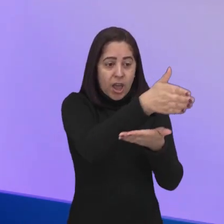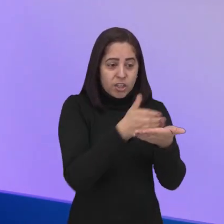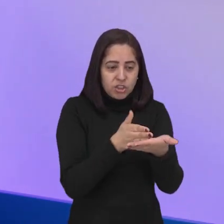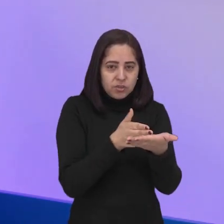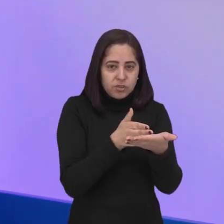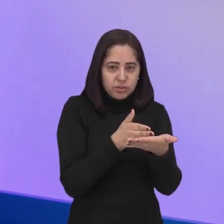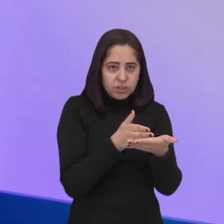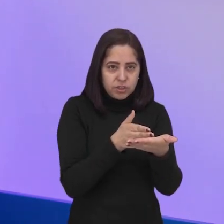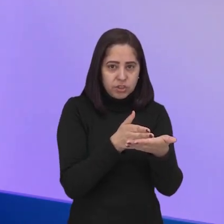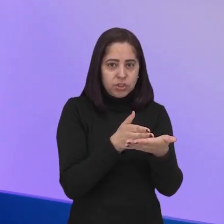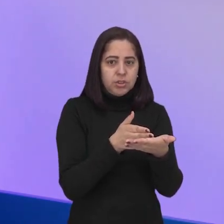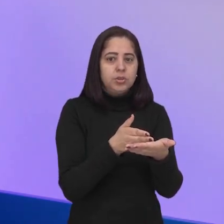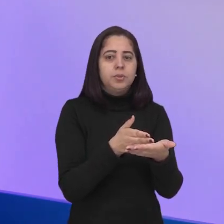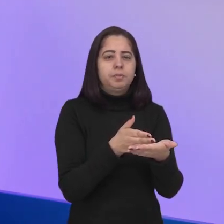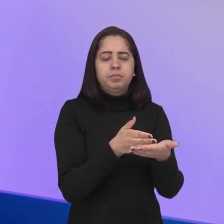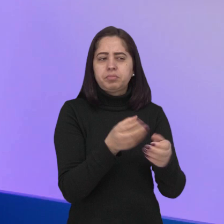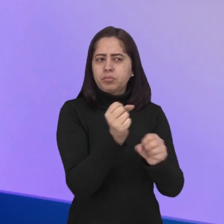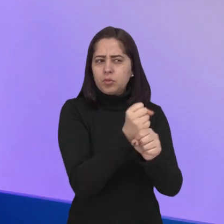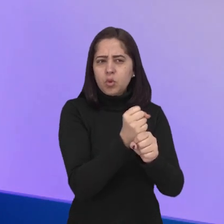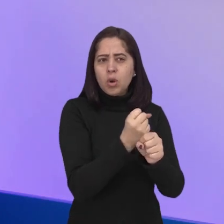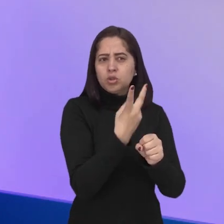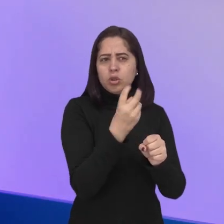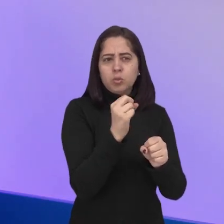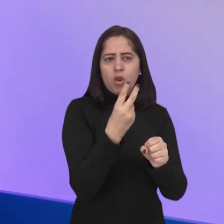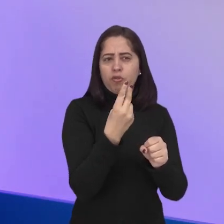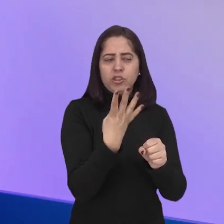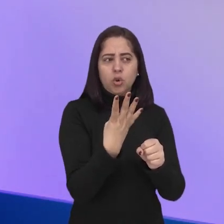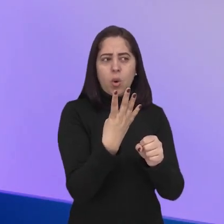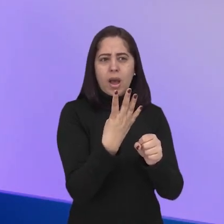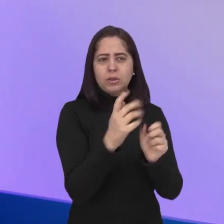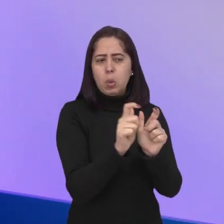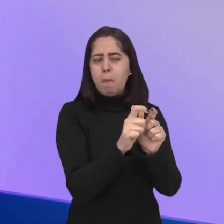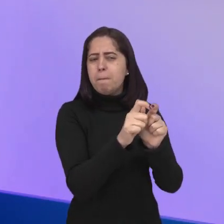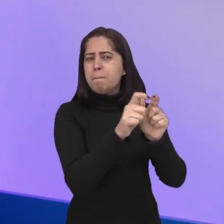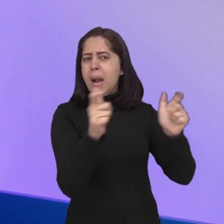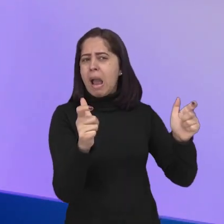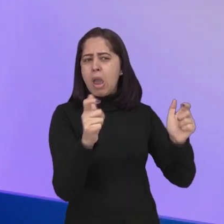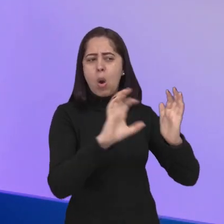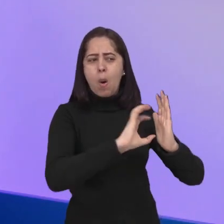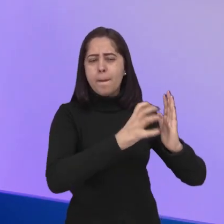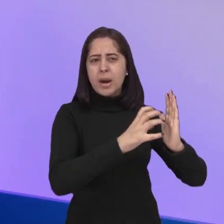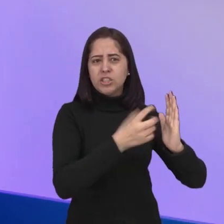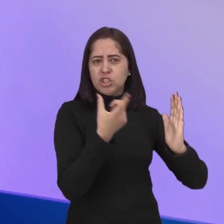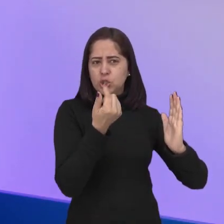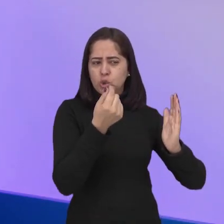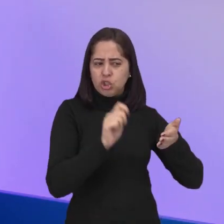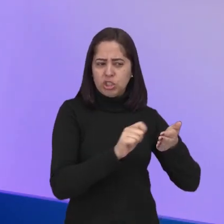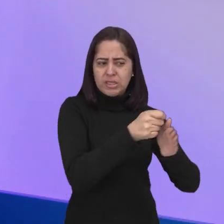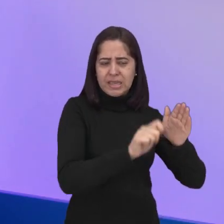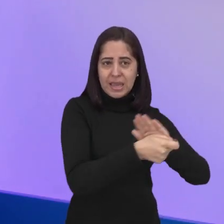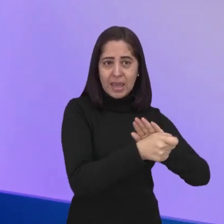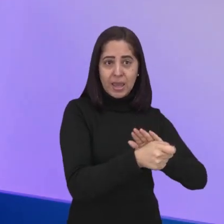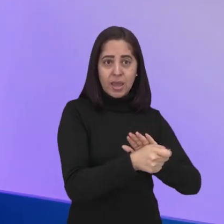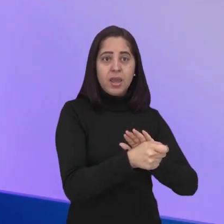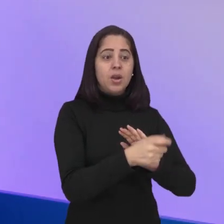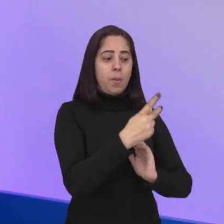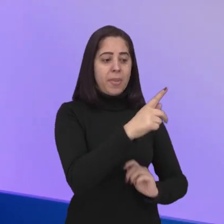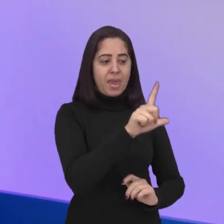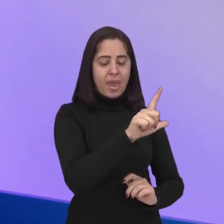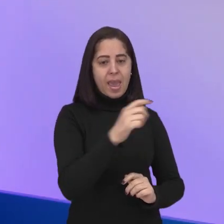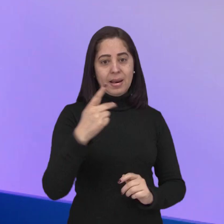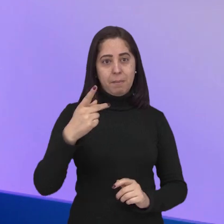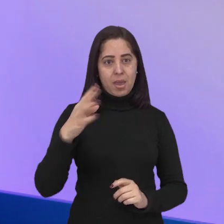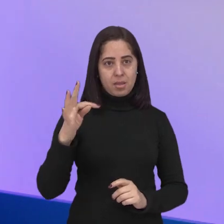ele é dividido conforme essa bancada. Esse ano nós temos como os maiores recebedores de recurso o Partido Liberal